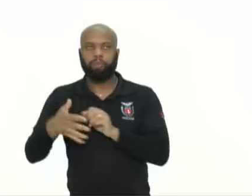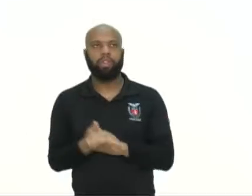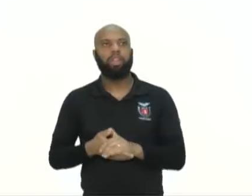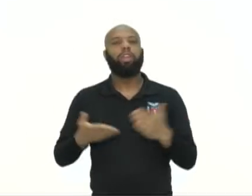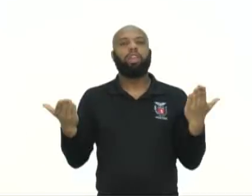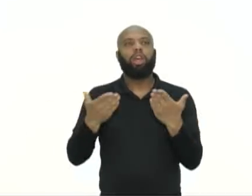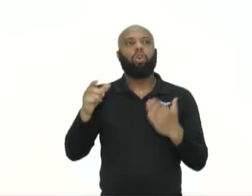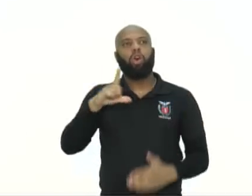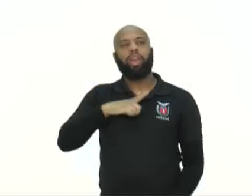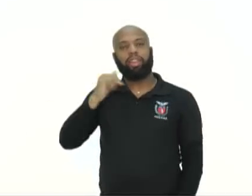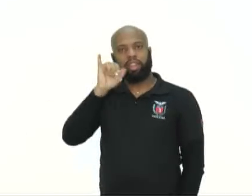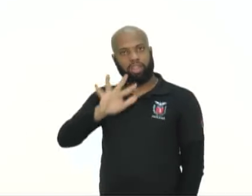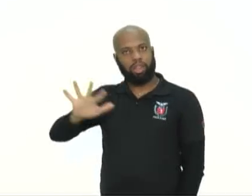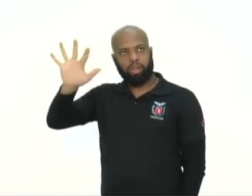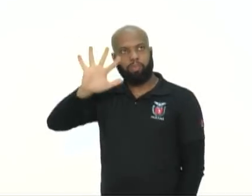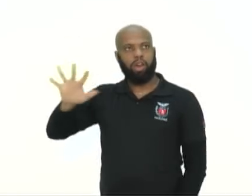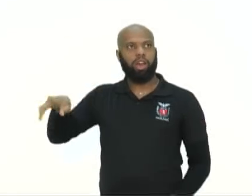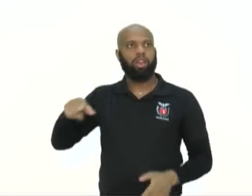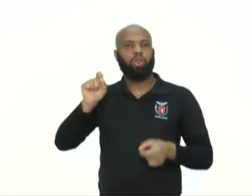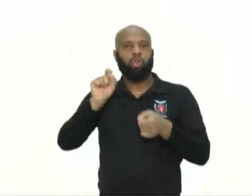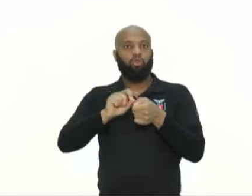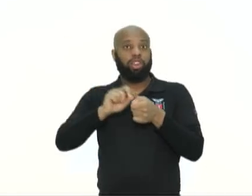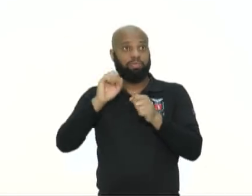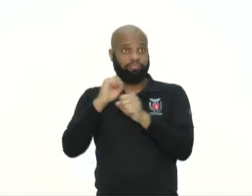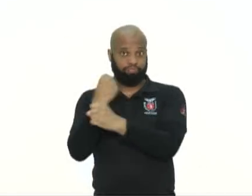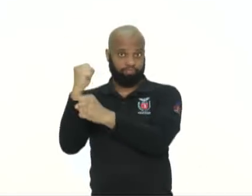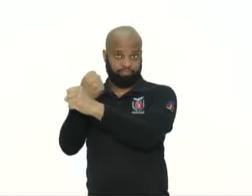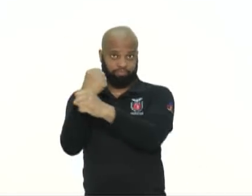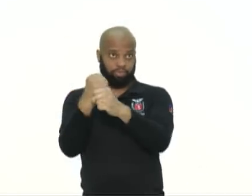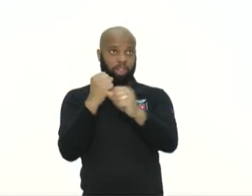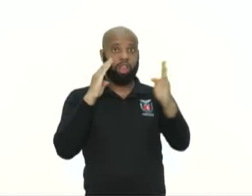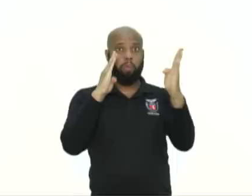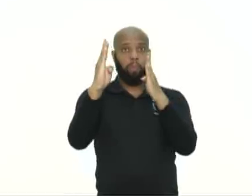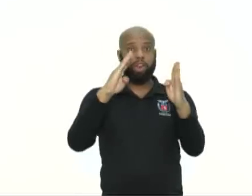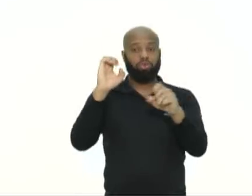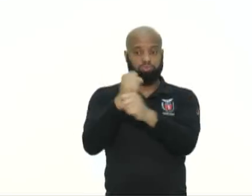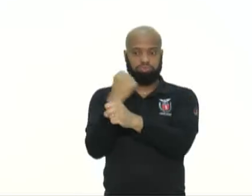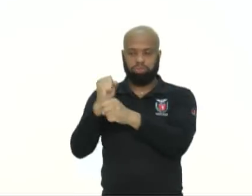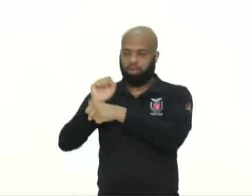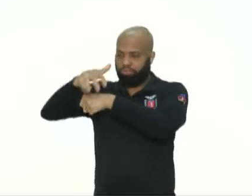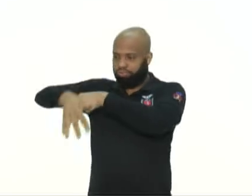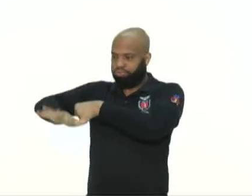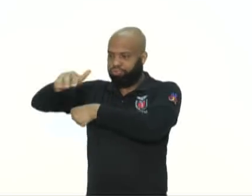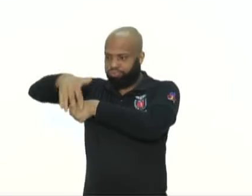trouxe imagens ali primeiro do canteiro de obras, né, no período de construção.